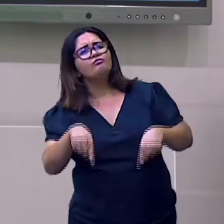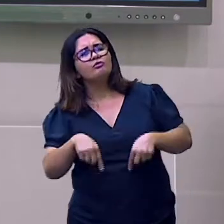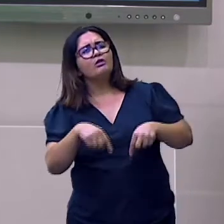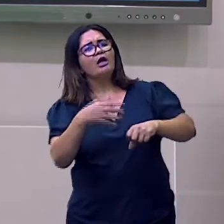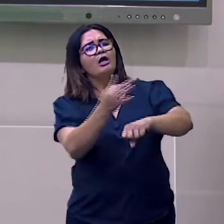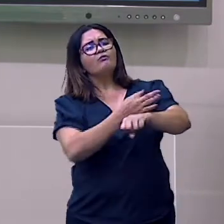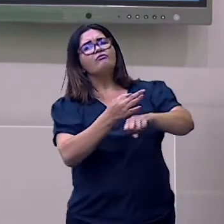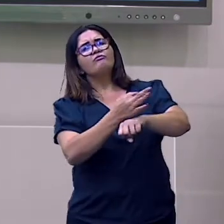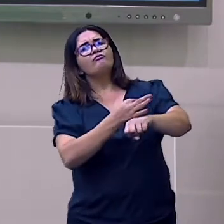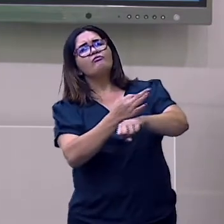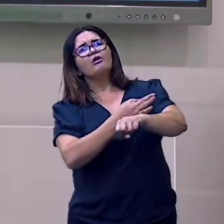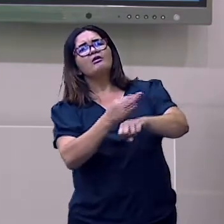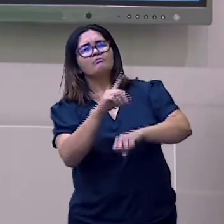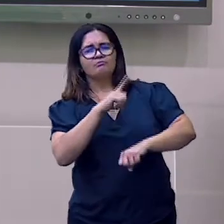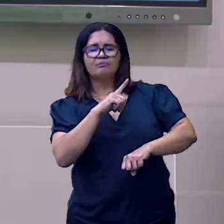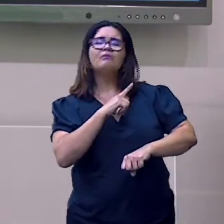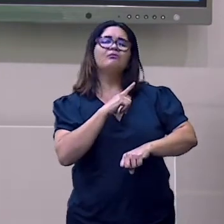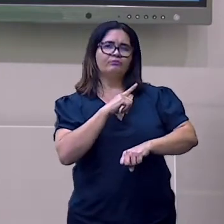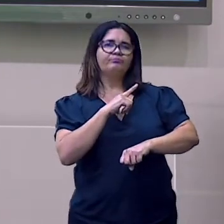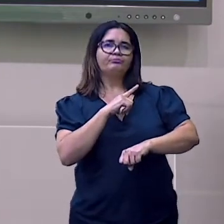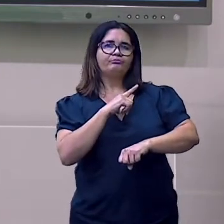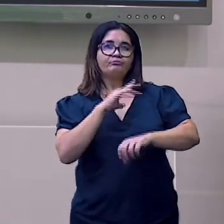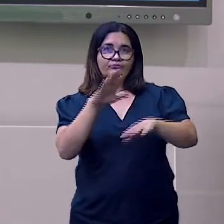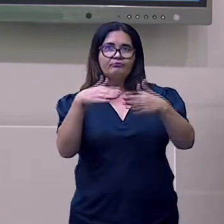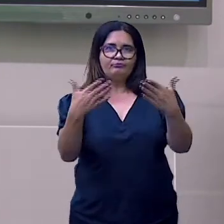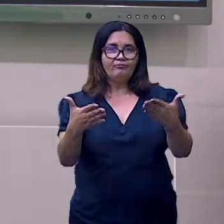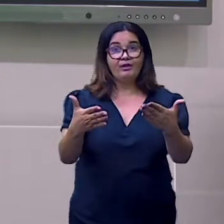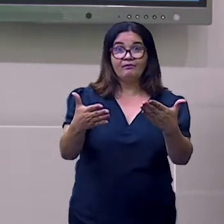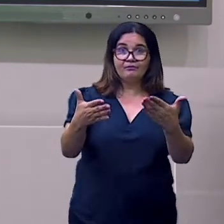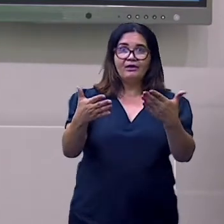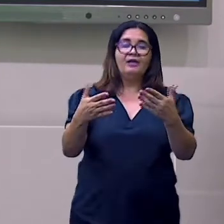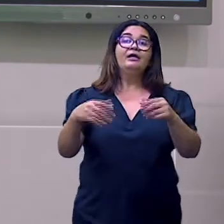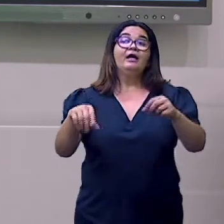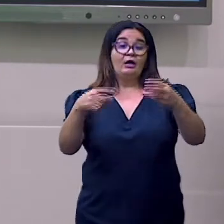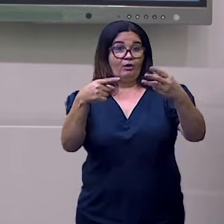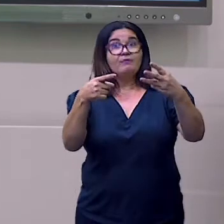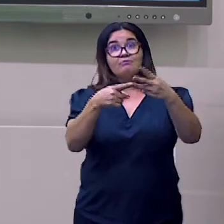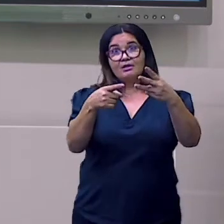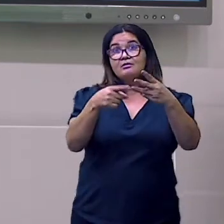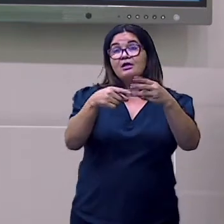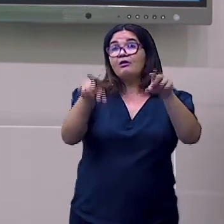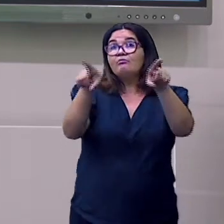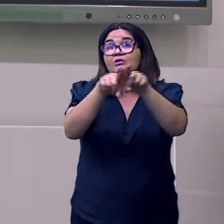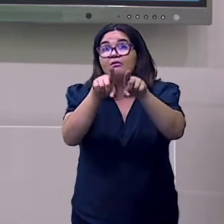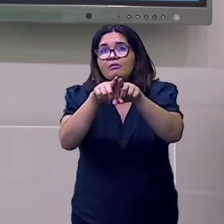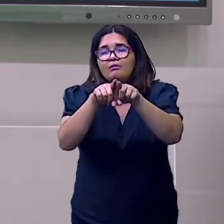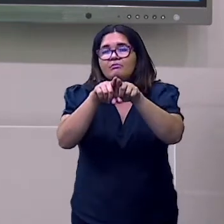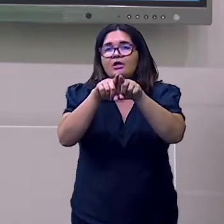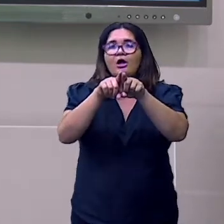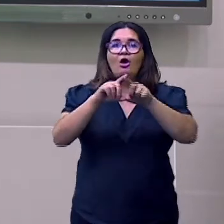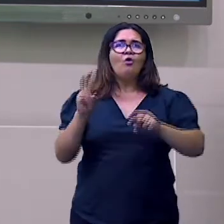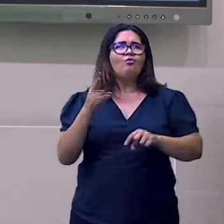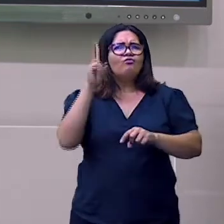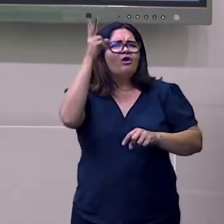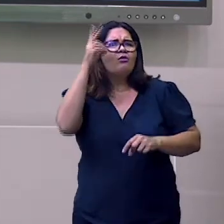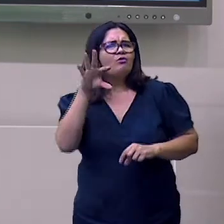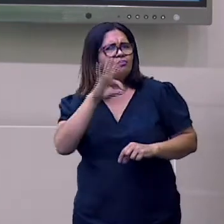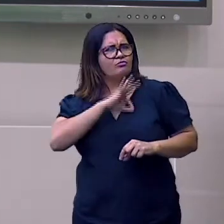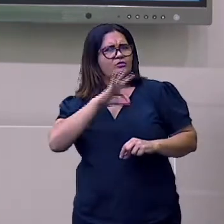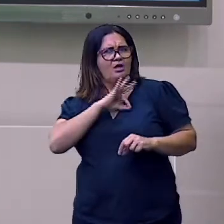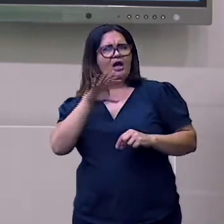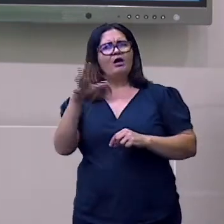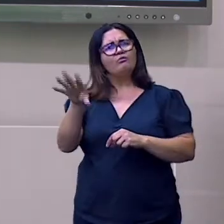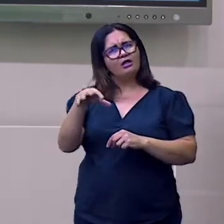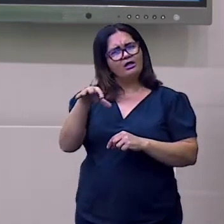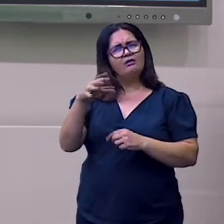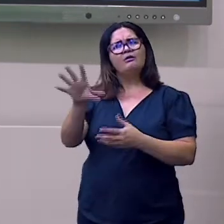que escolhe quando você tem direito a tirar férias. Terceiro, todo o dinheiro que o empregado